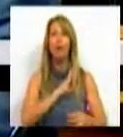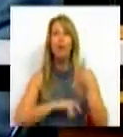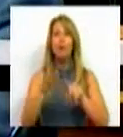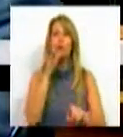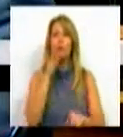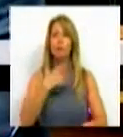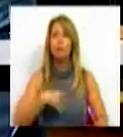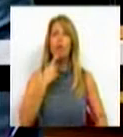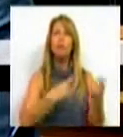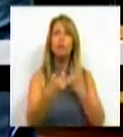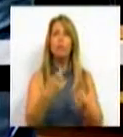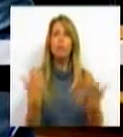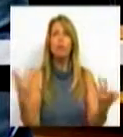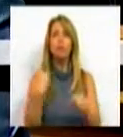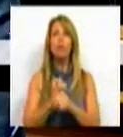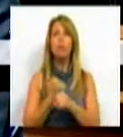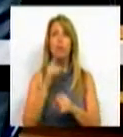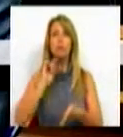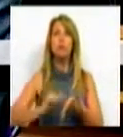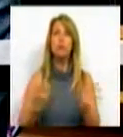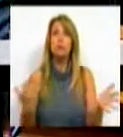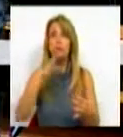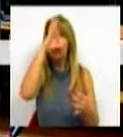aqui perguntar qual o papel essencial do Governo